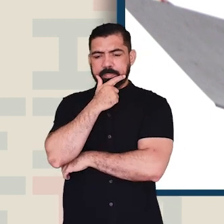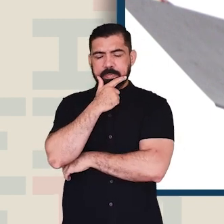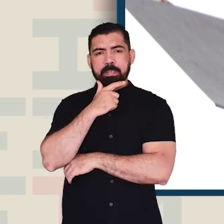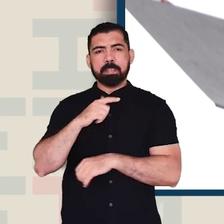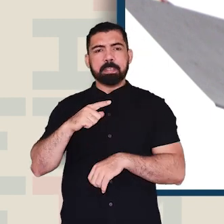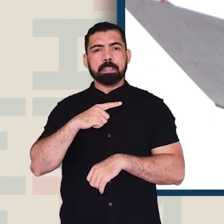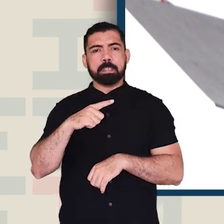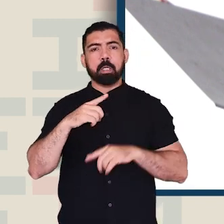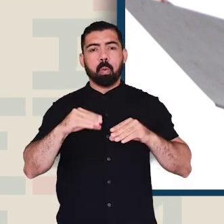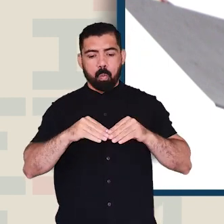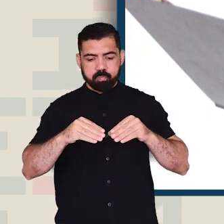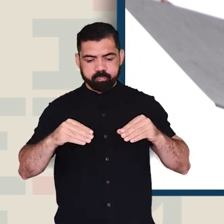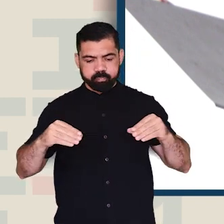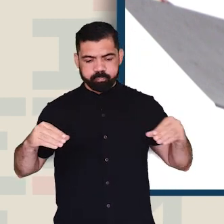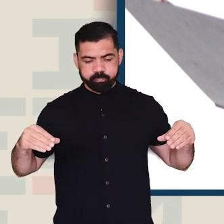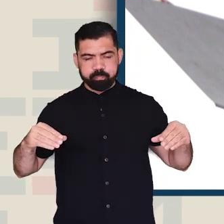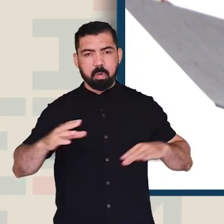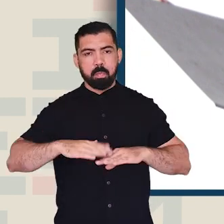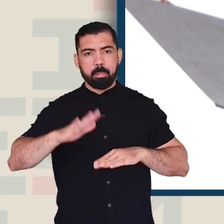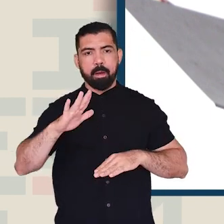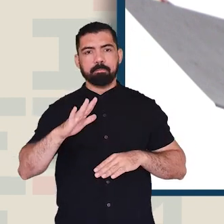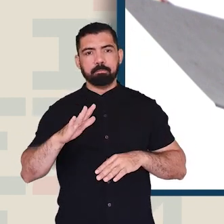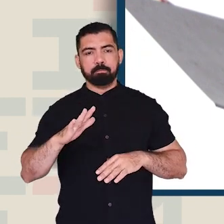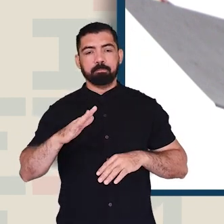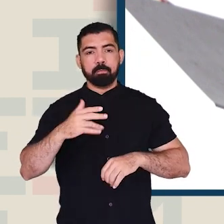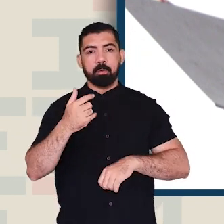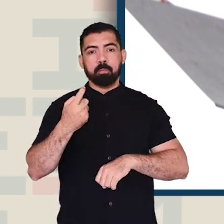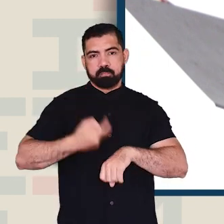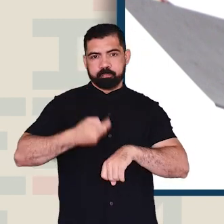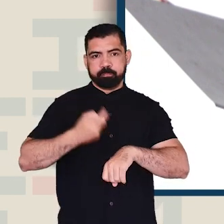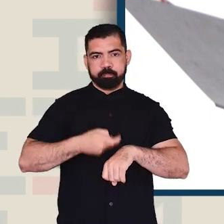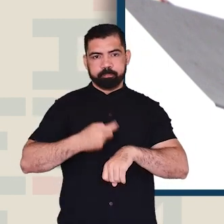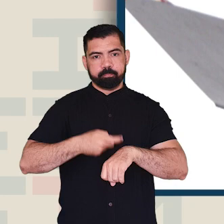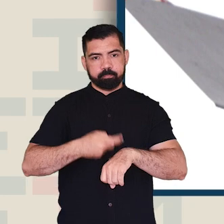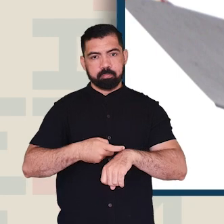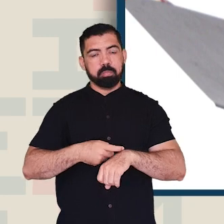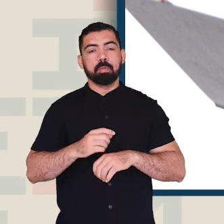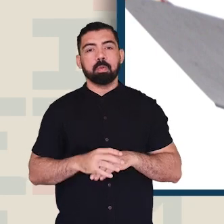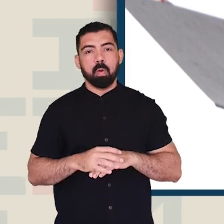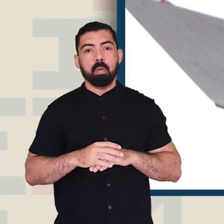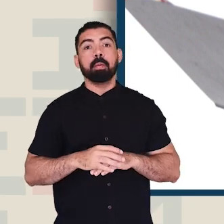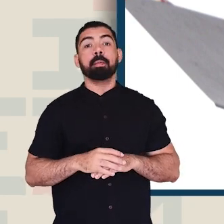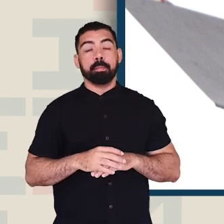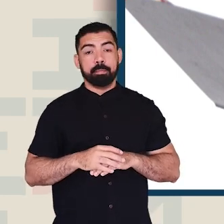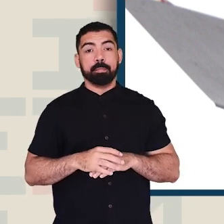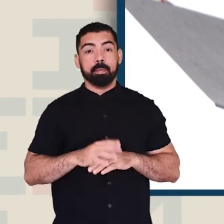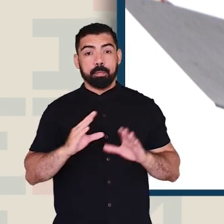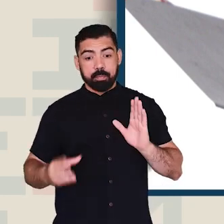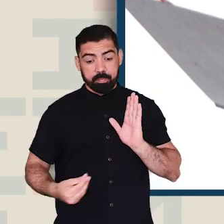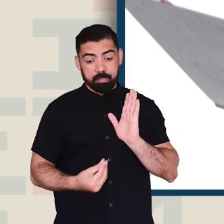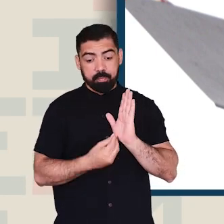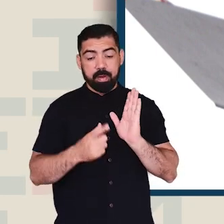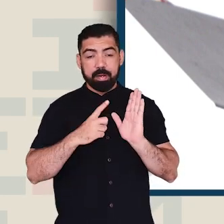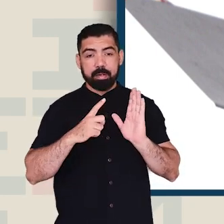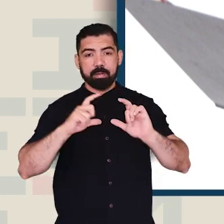corpo maciço, né? Então, esse corpo maciço, com os captadores, que são